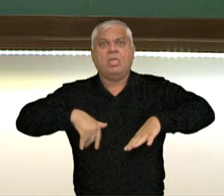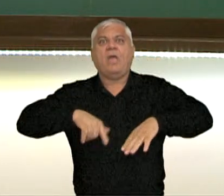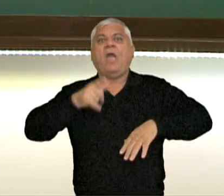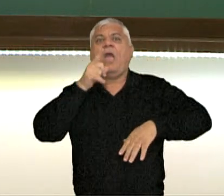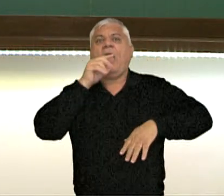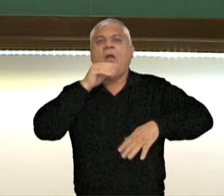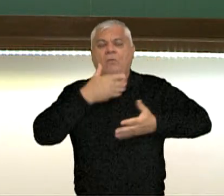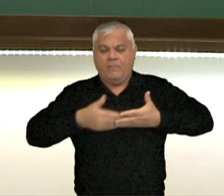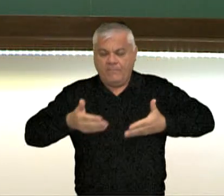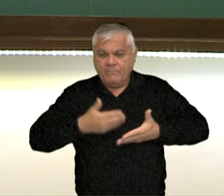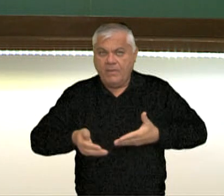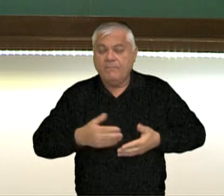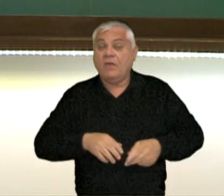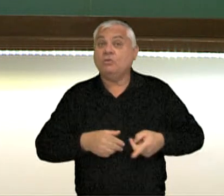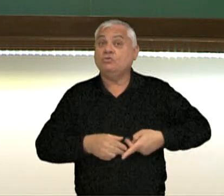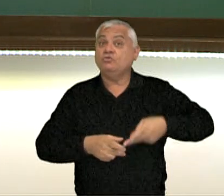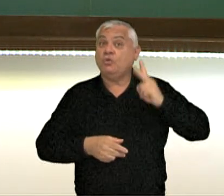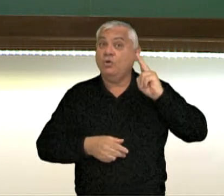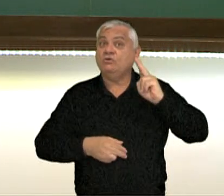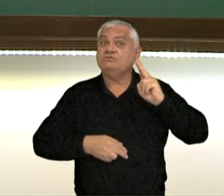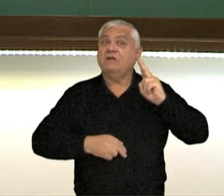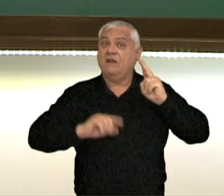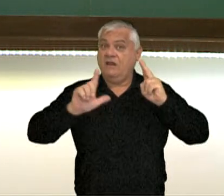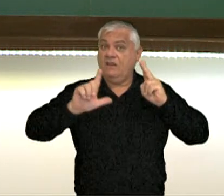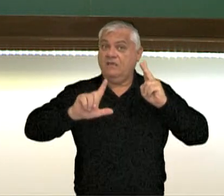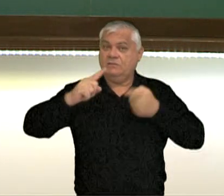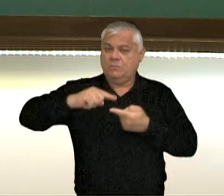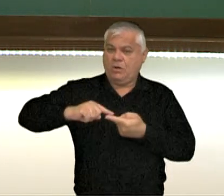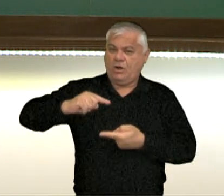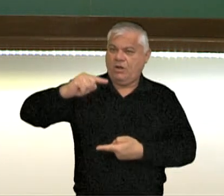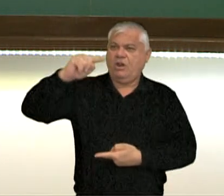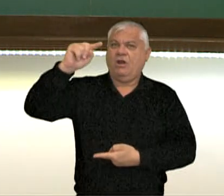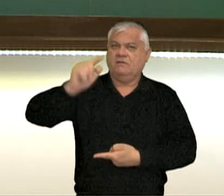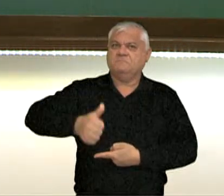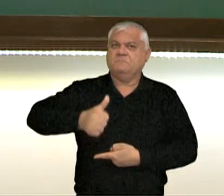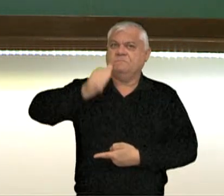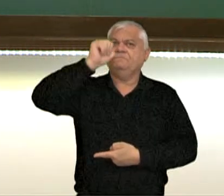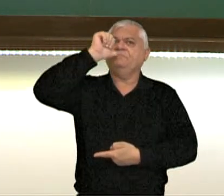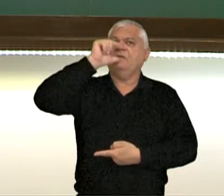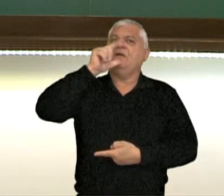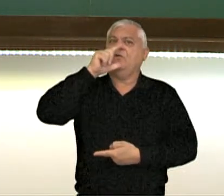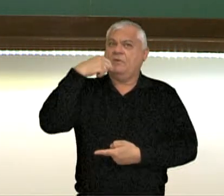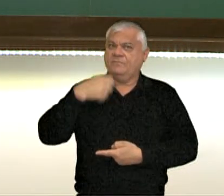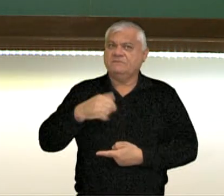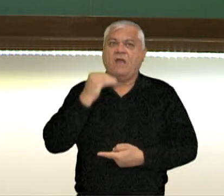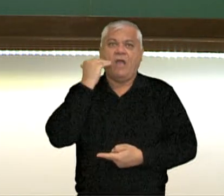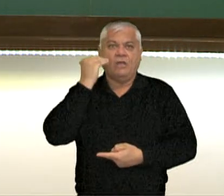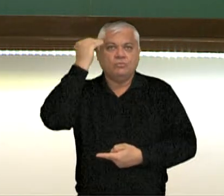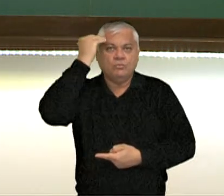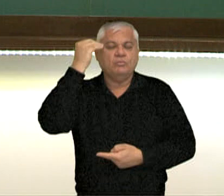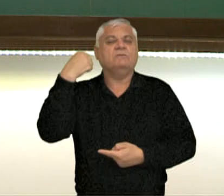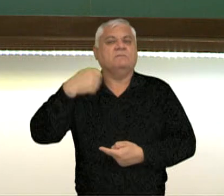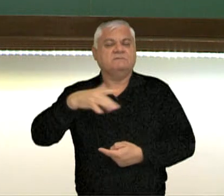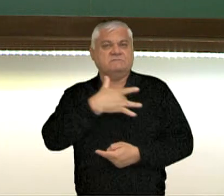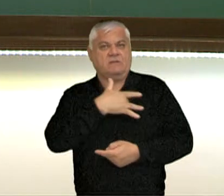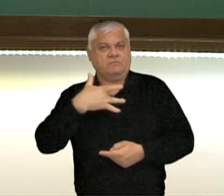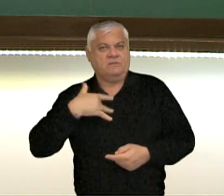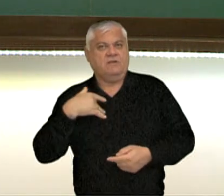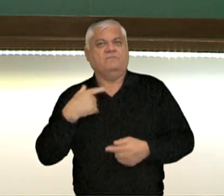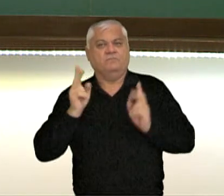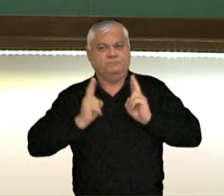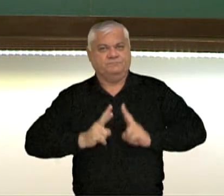Então, 2 litros por dia é o ideal, para pessoas adultas, para pessoas se manterem